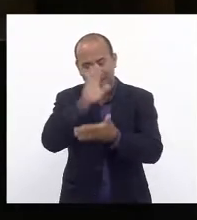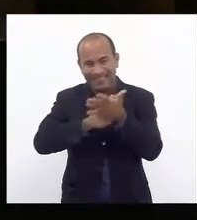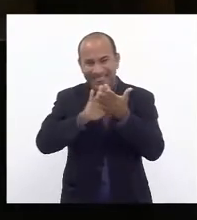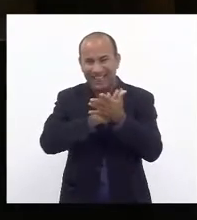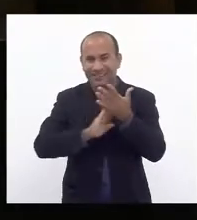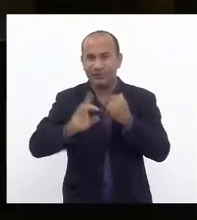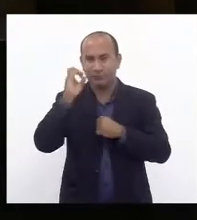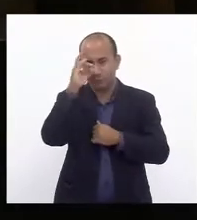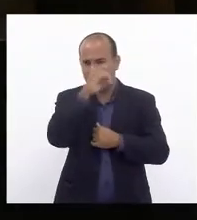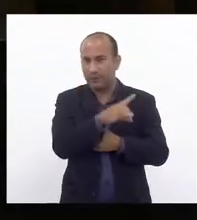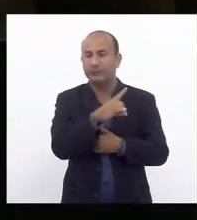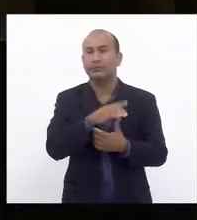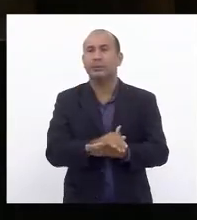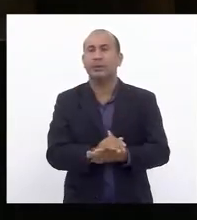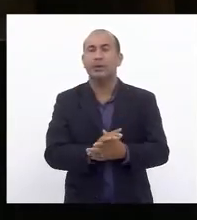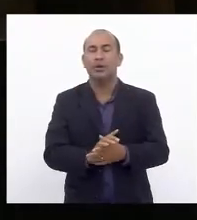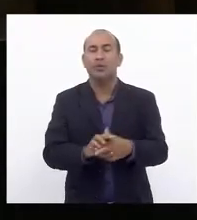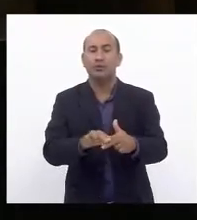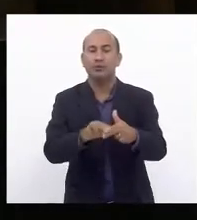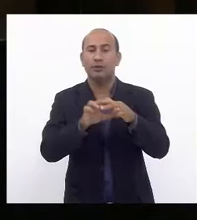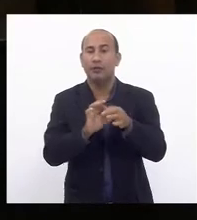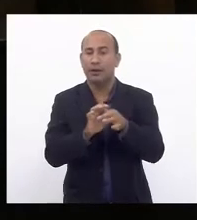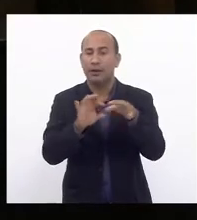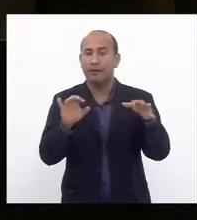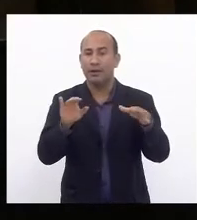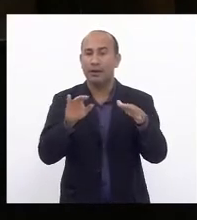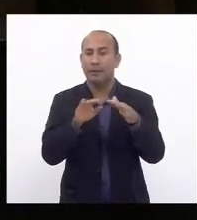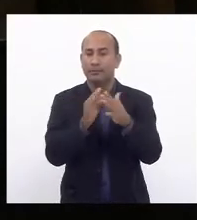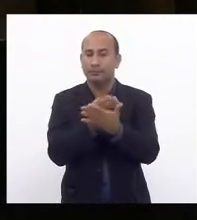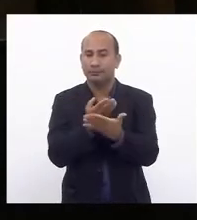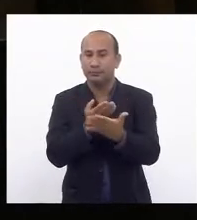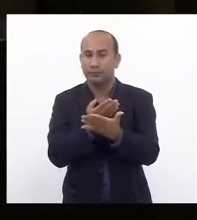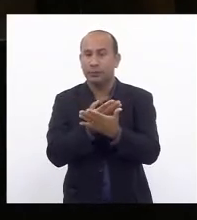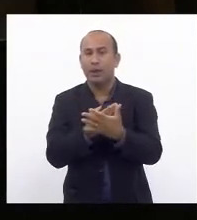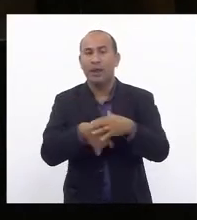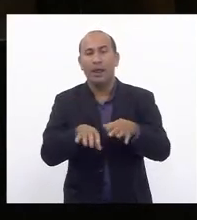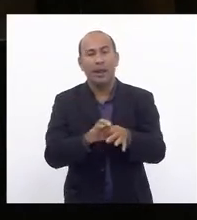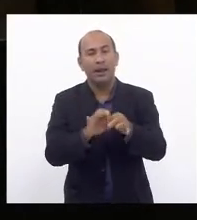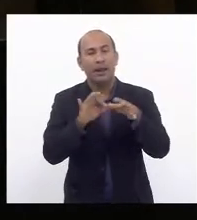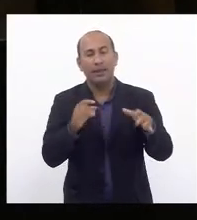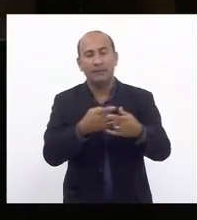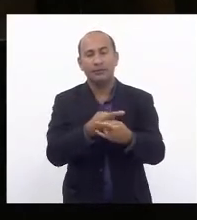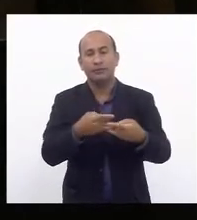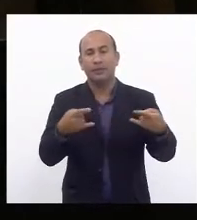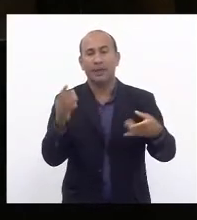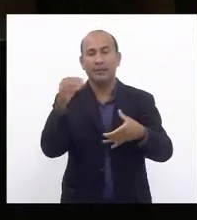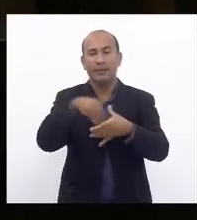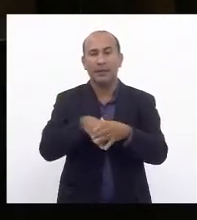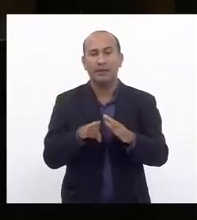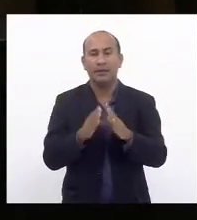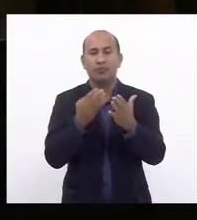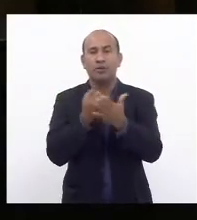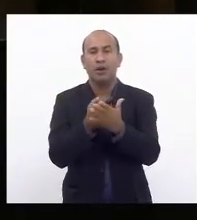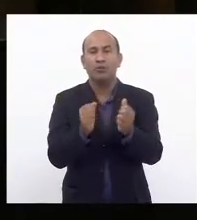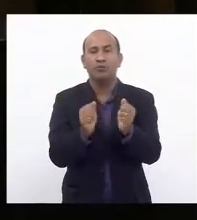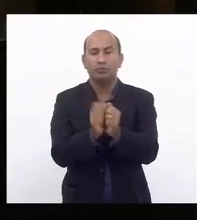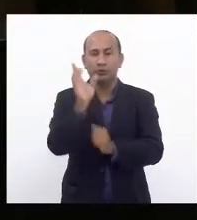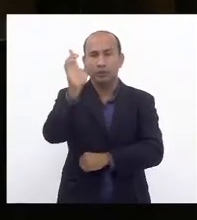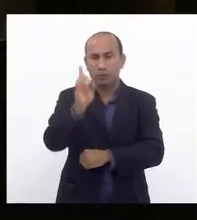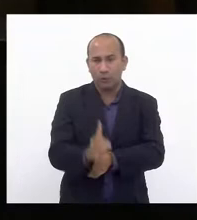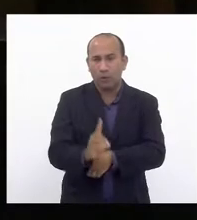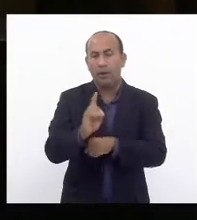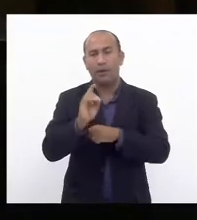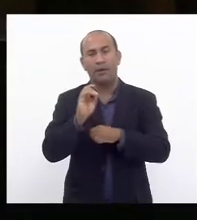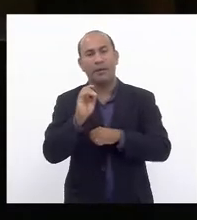dificuldade. Então, o programa Livres para Estudar prevê a distribuição de absorventes nas escolas, junto com as diretoras, fazendo esse processo